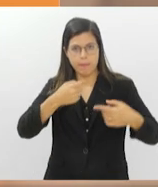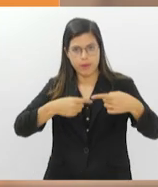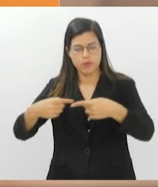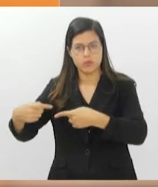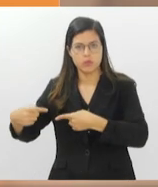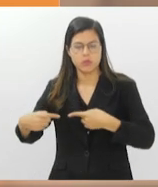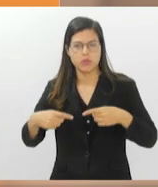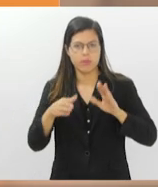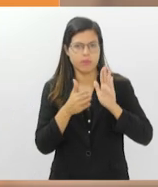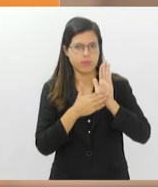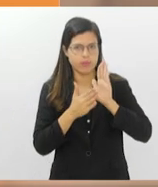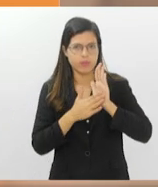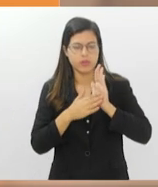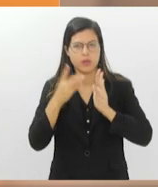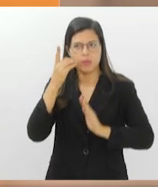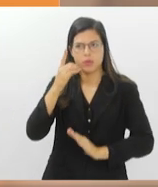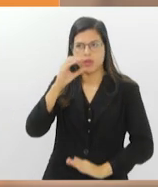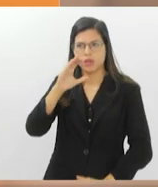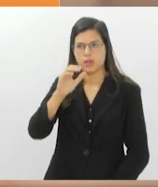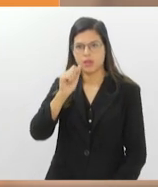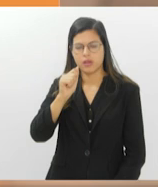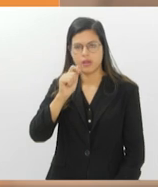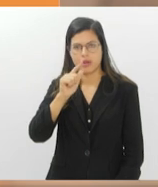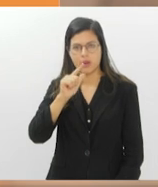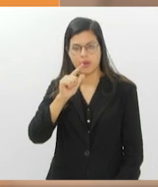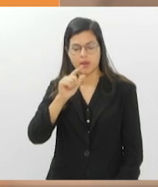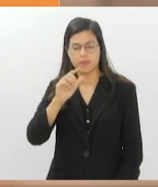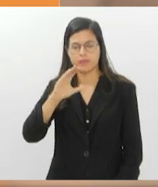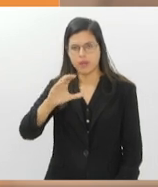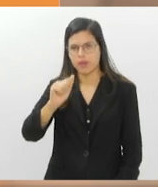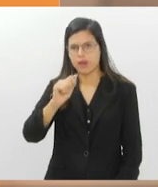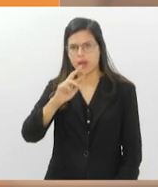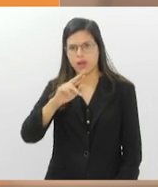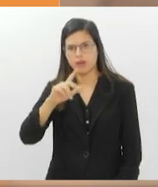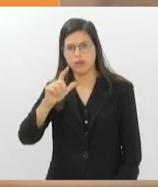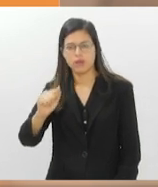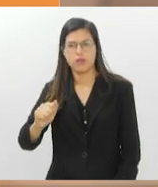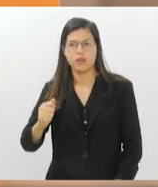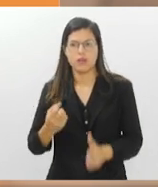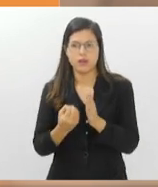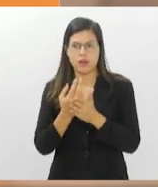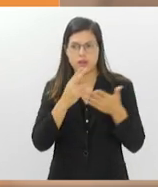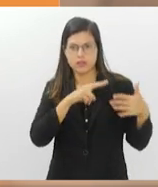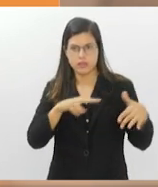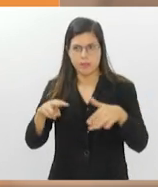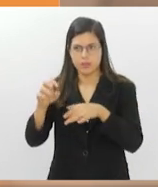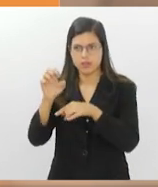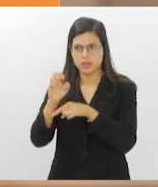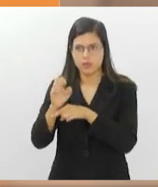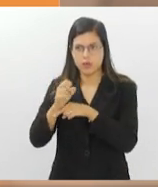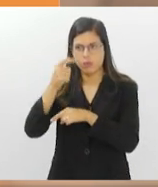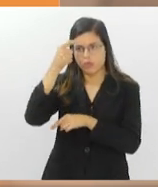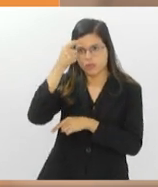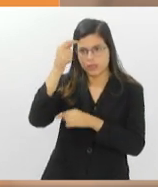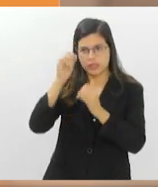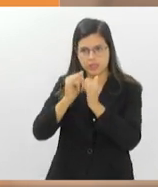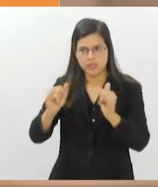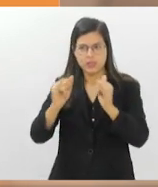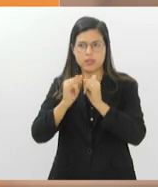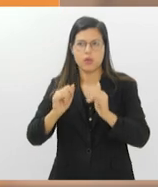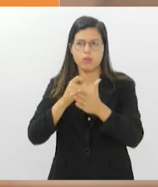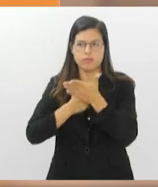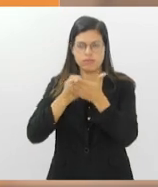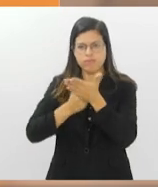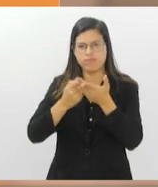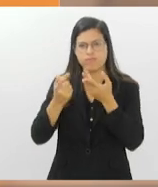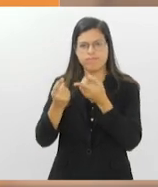uma proposta da deputada Carla Machado, que cria a Semana Estadual de Conscientização e Luta frente ao preconceito contra